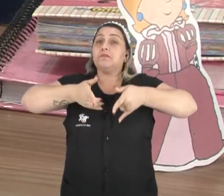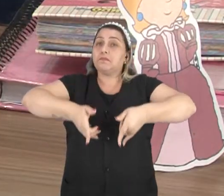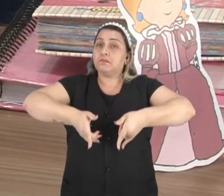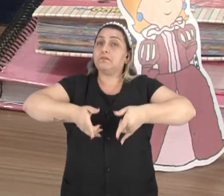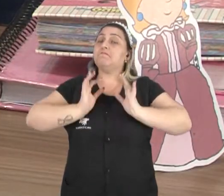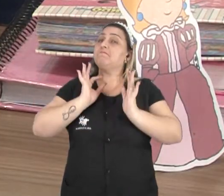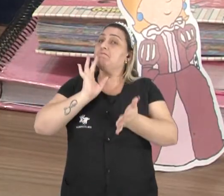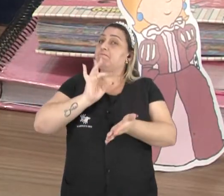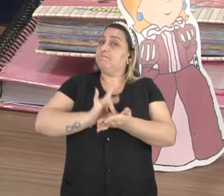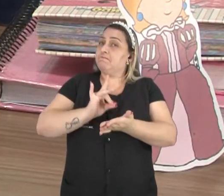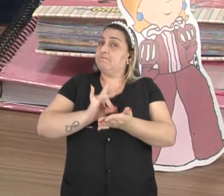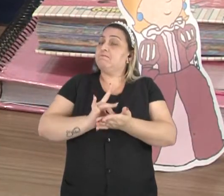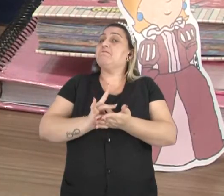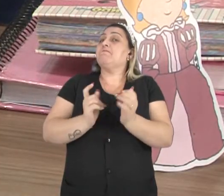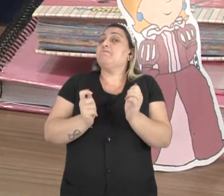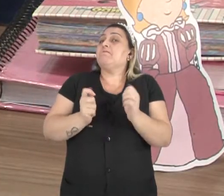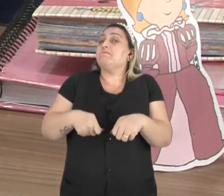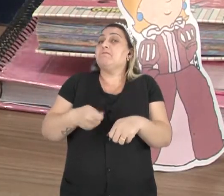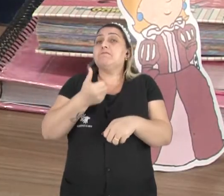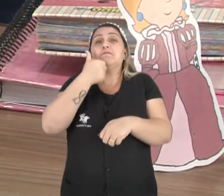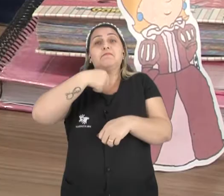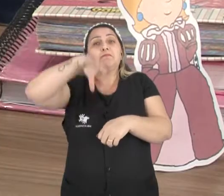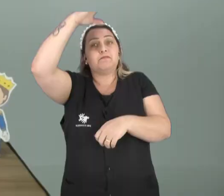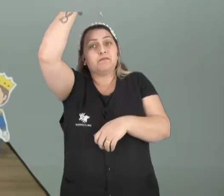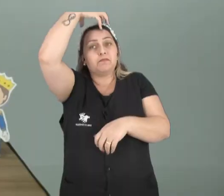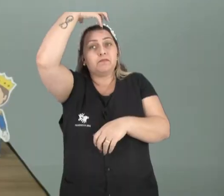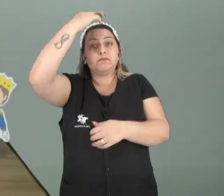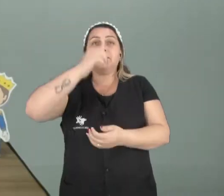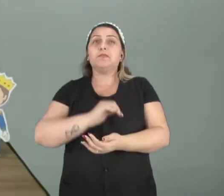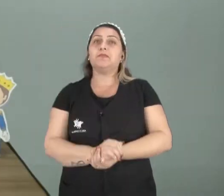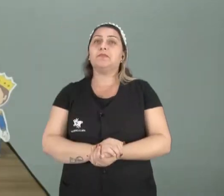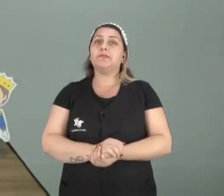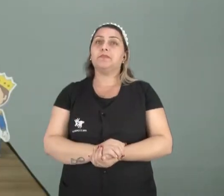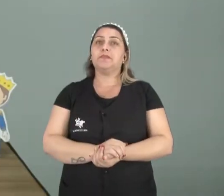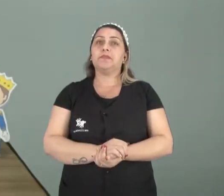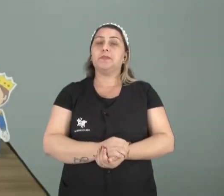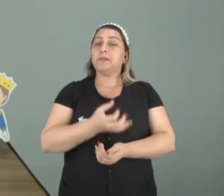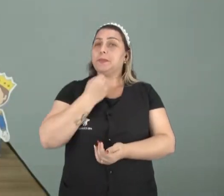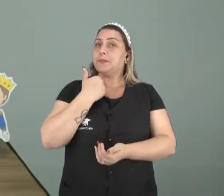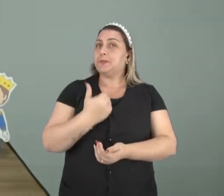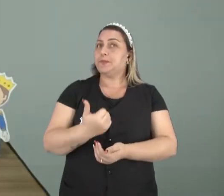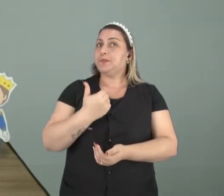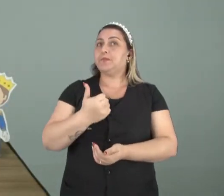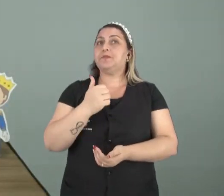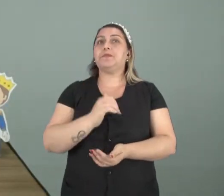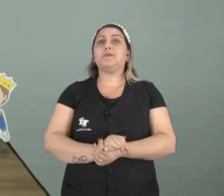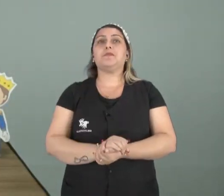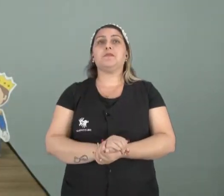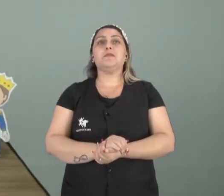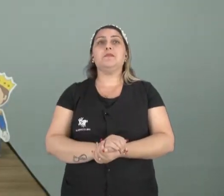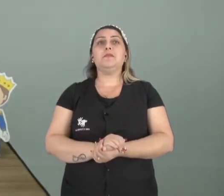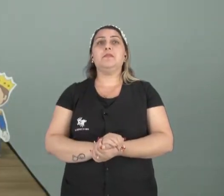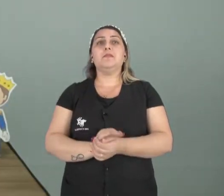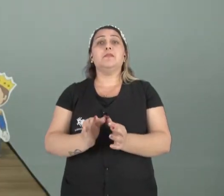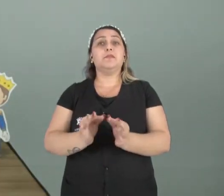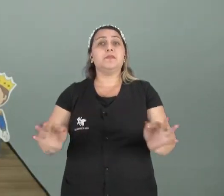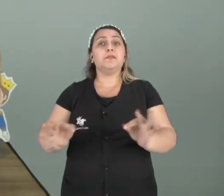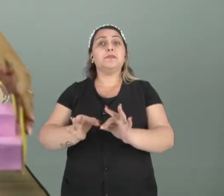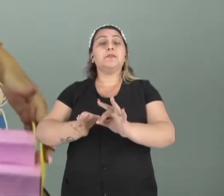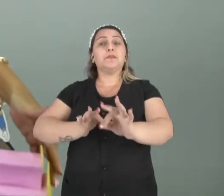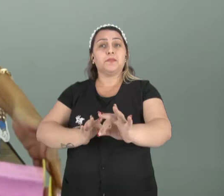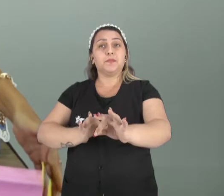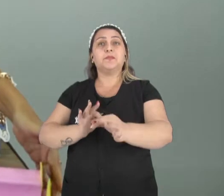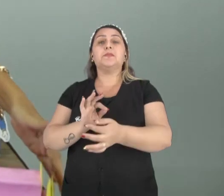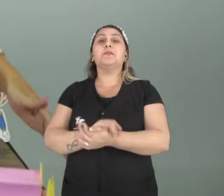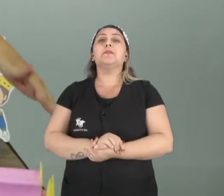que realmente coube à rainha. Muito bem. Então, essas medidas são